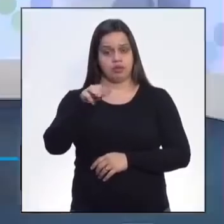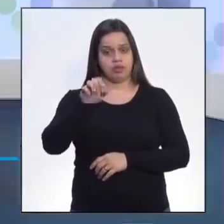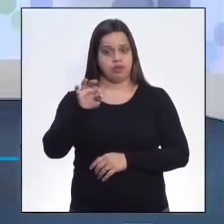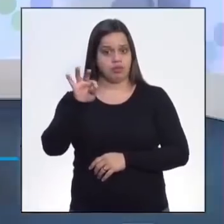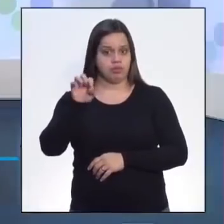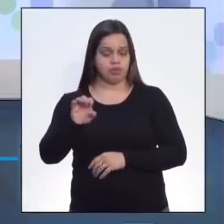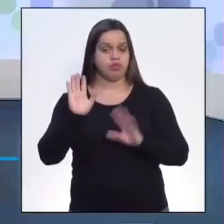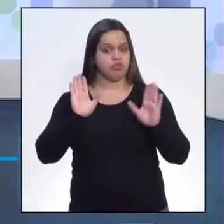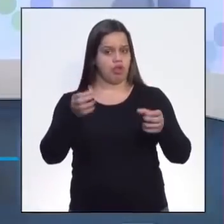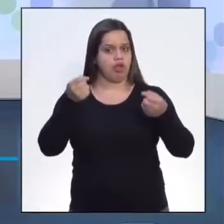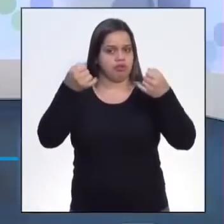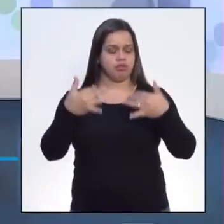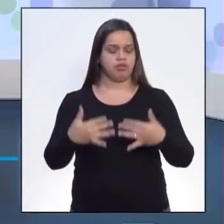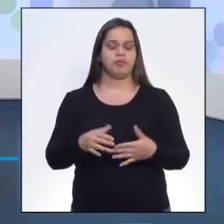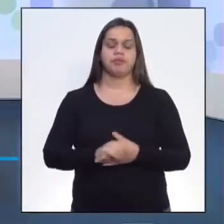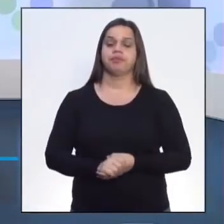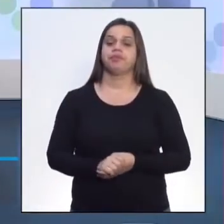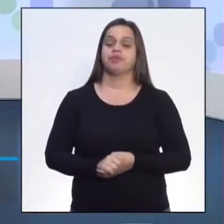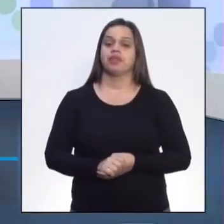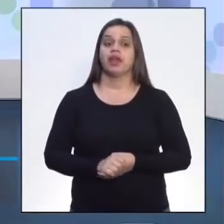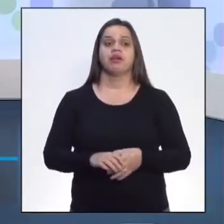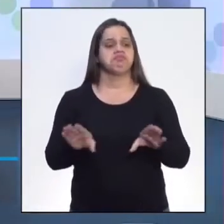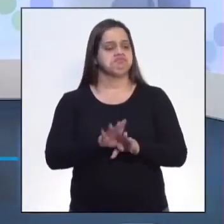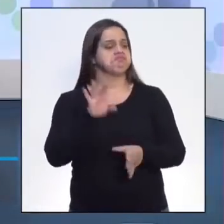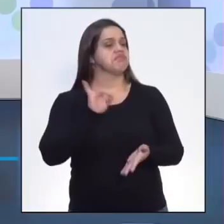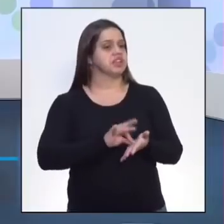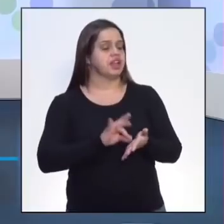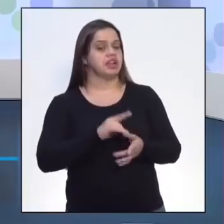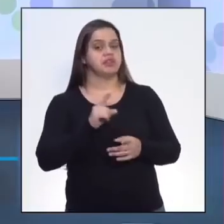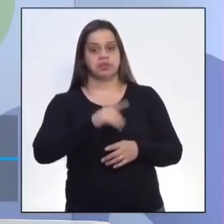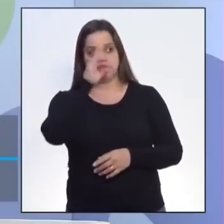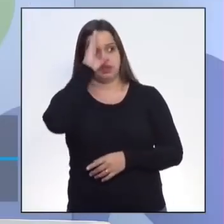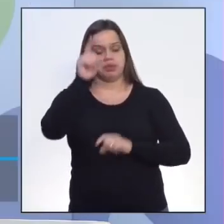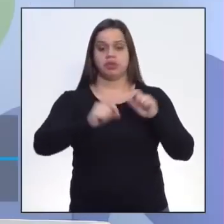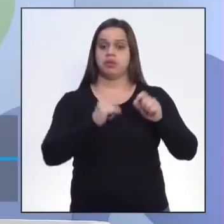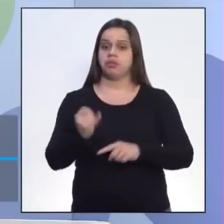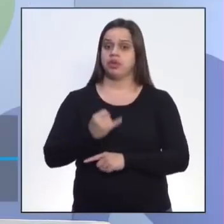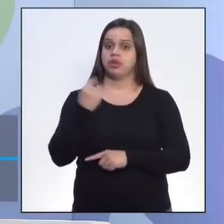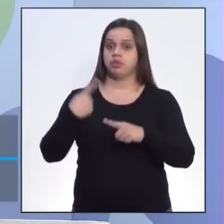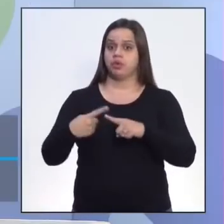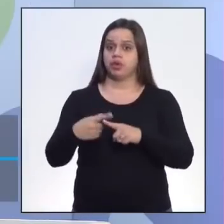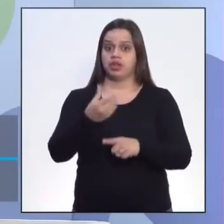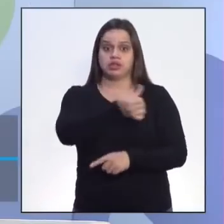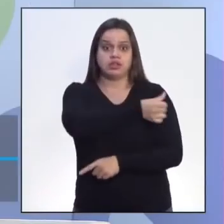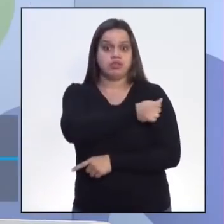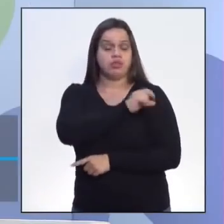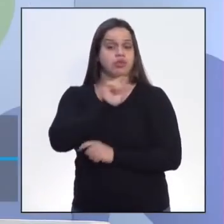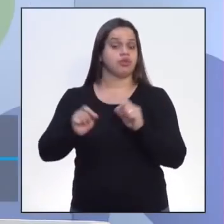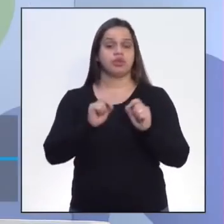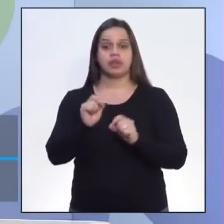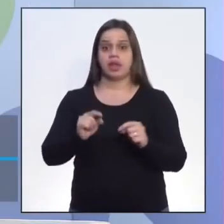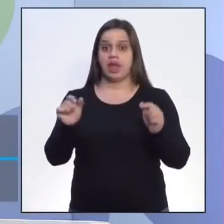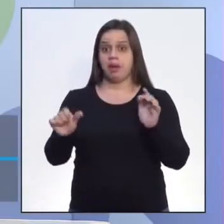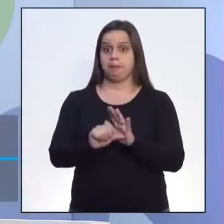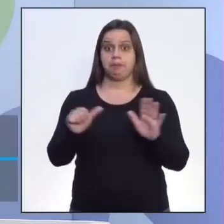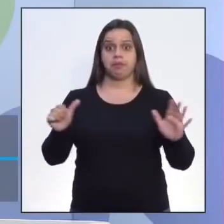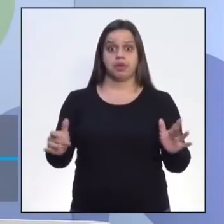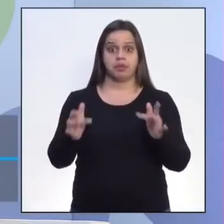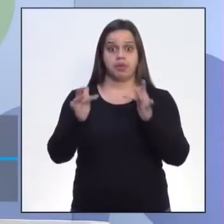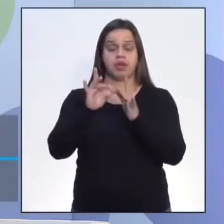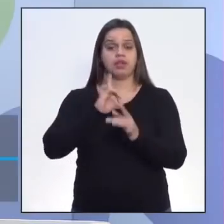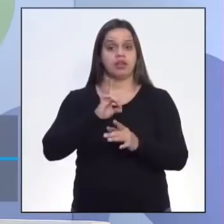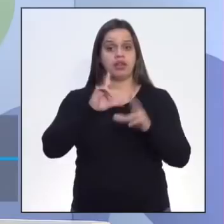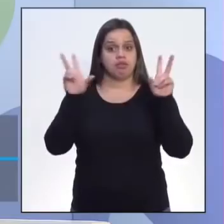muito importante, né, Ale? Principalmente para o sexto ano agora, esse primeiro contato que eles têm com arredondamento, que é muito